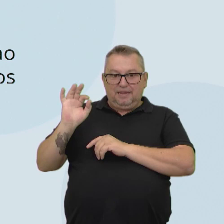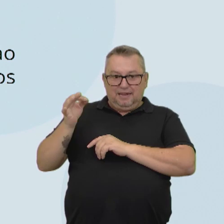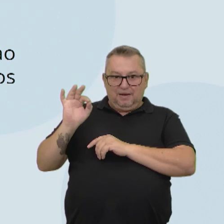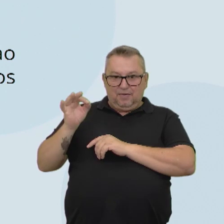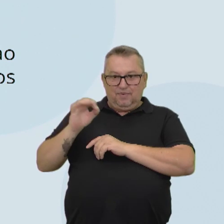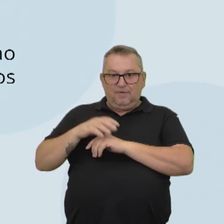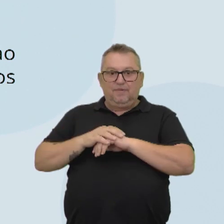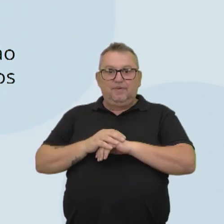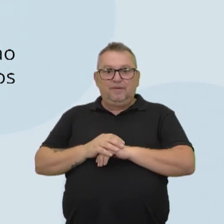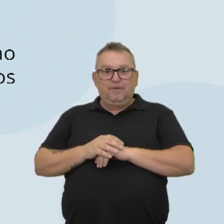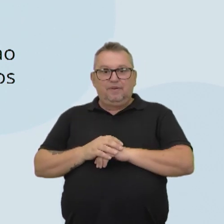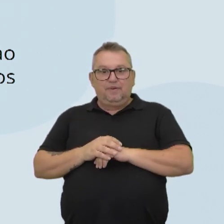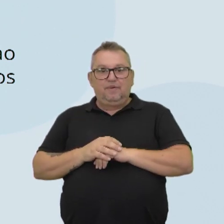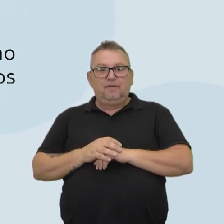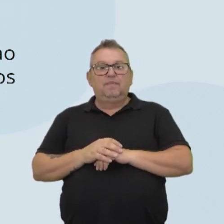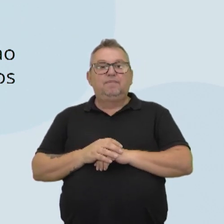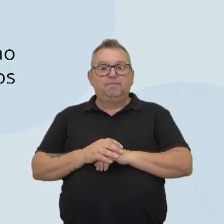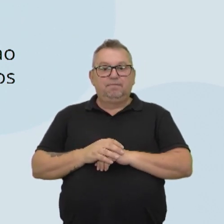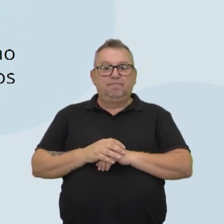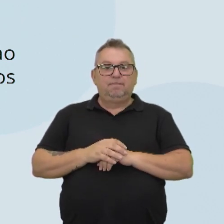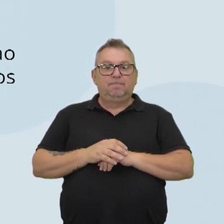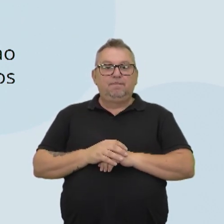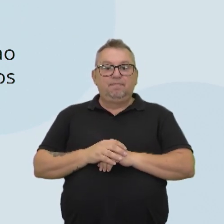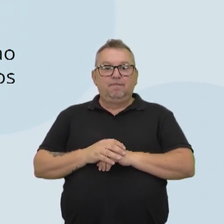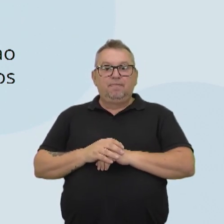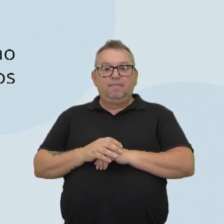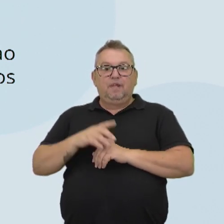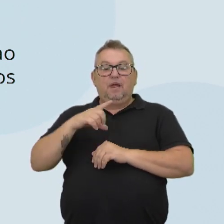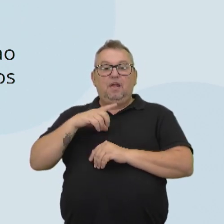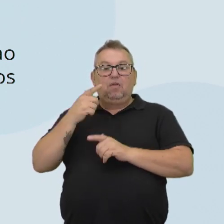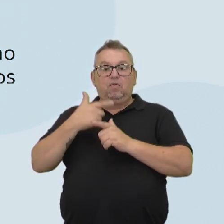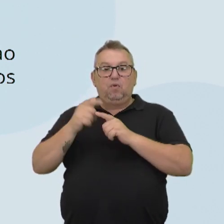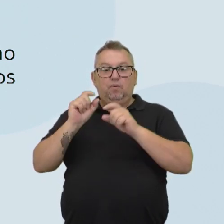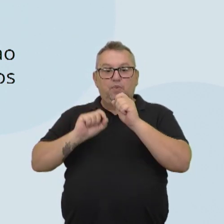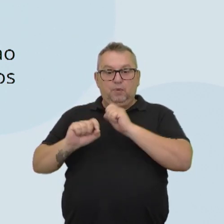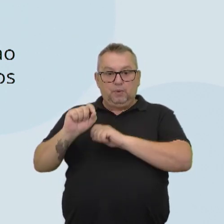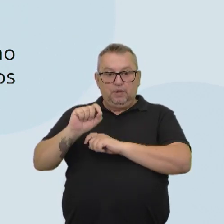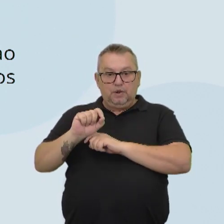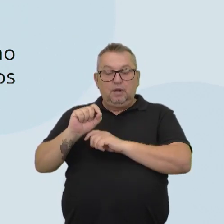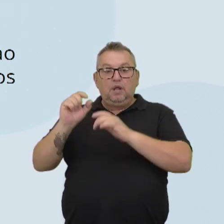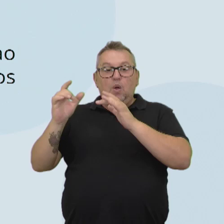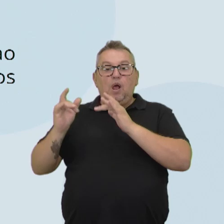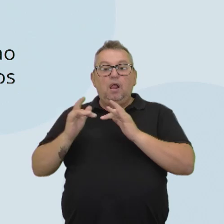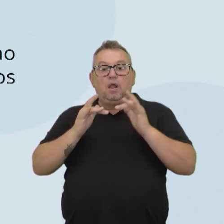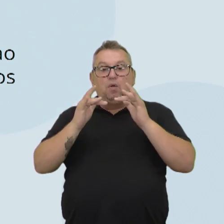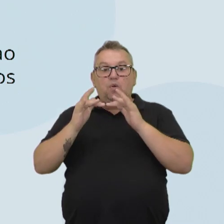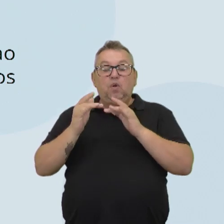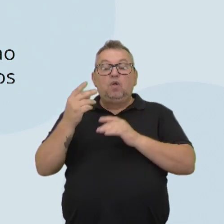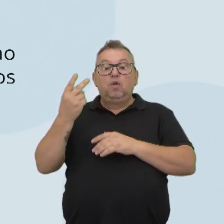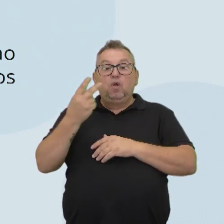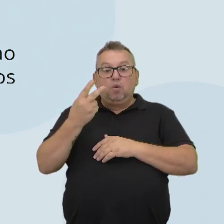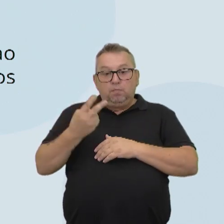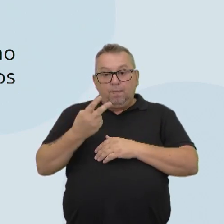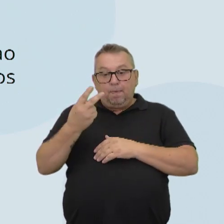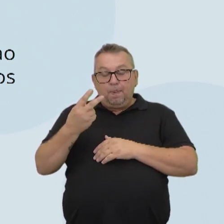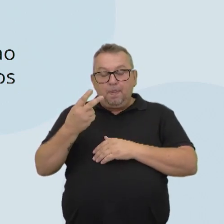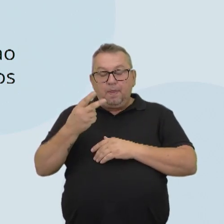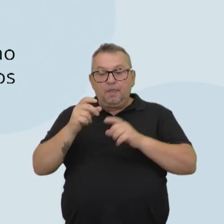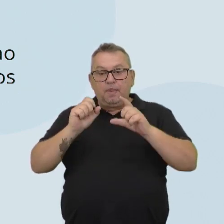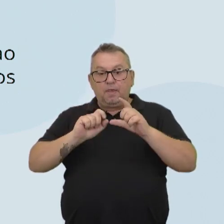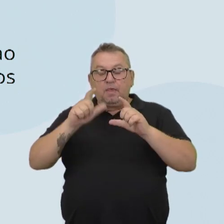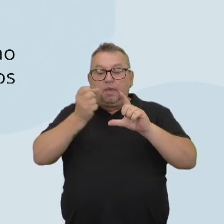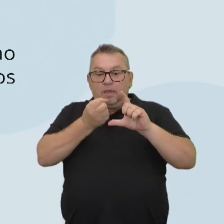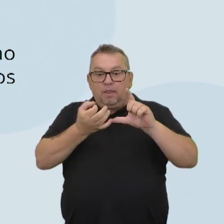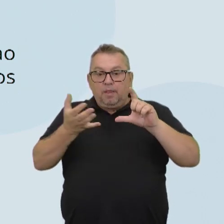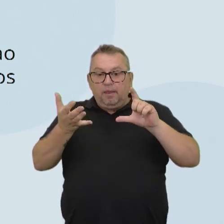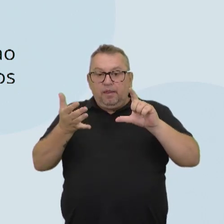Habilidade 08, 12, 08, 13. É sobre estudar o relacionamento aí entre duas grandezas, como elas se